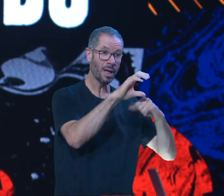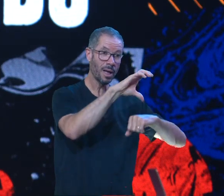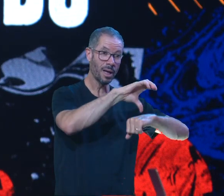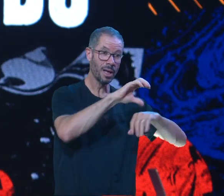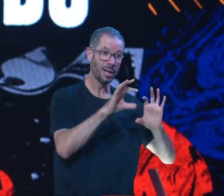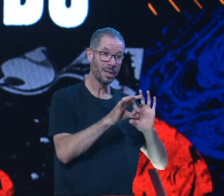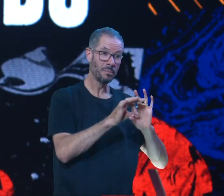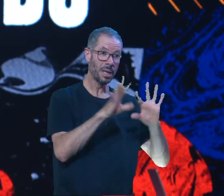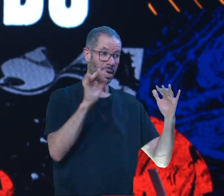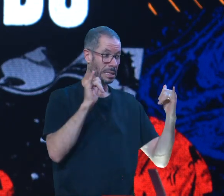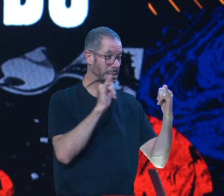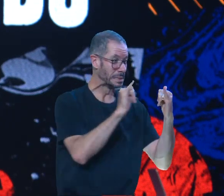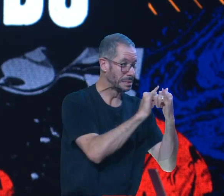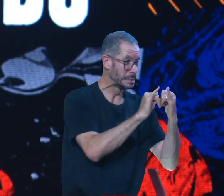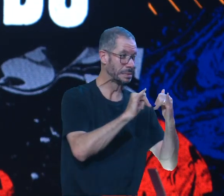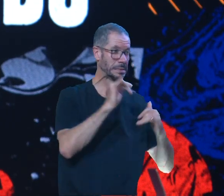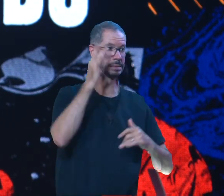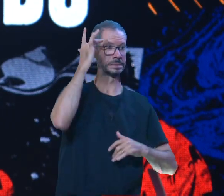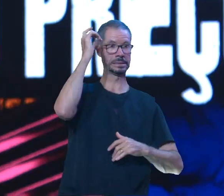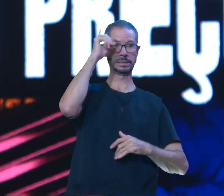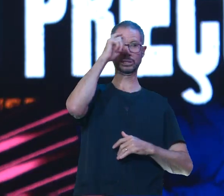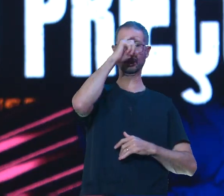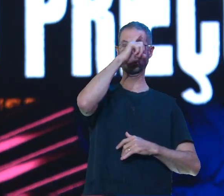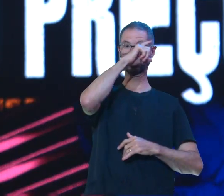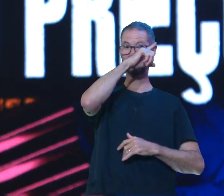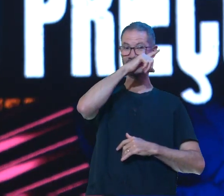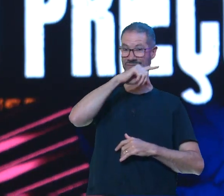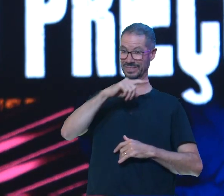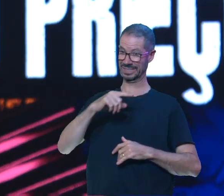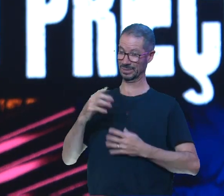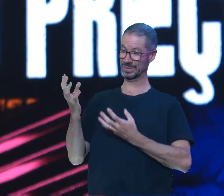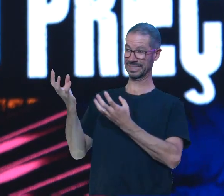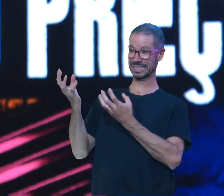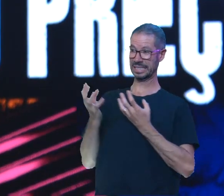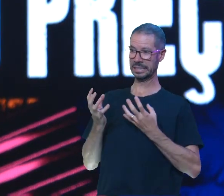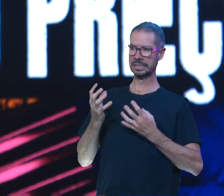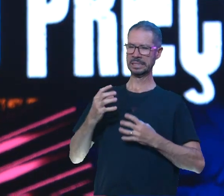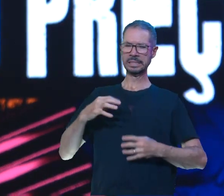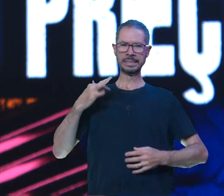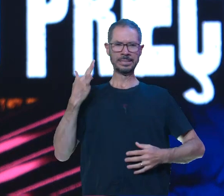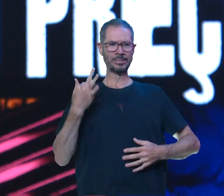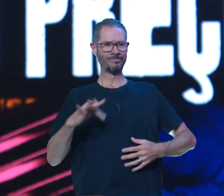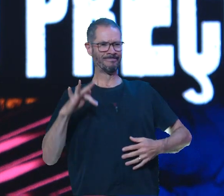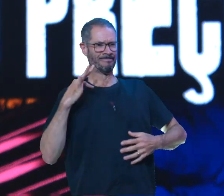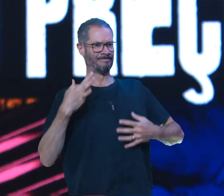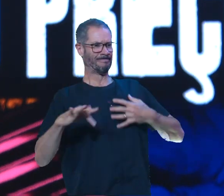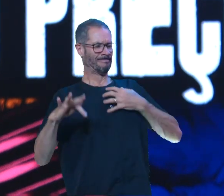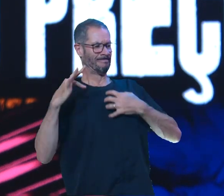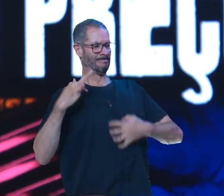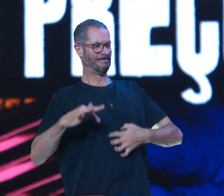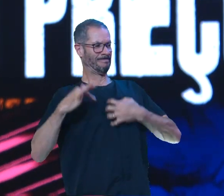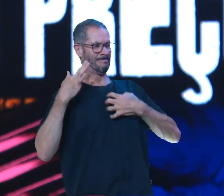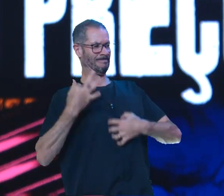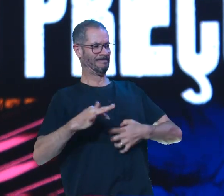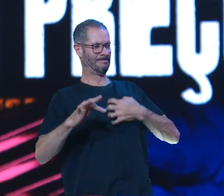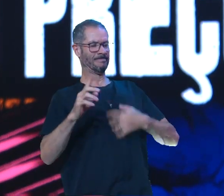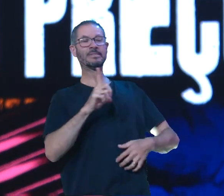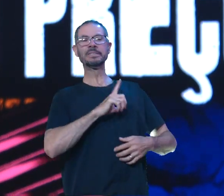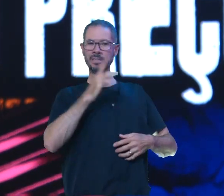Liberar perdão também. Não é fácil, às vezes. Você quer ficar remoendo aquela dor, não quer? Tem gente que gosta até,